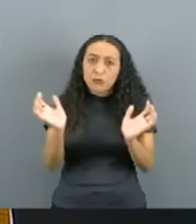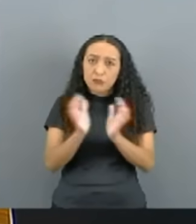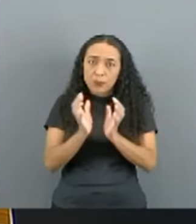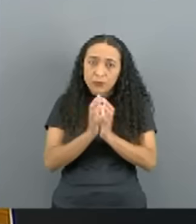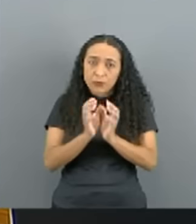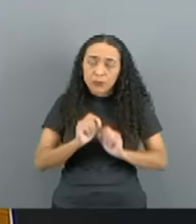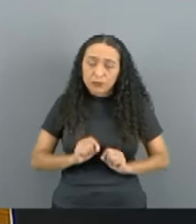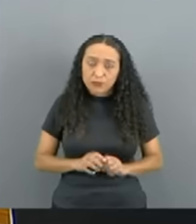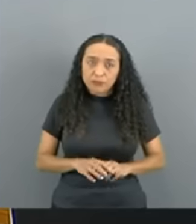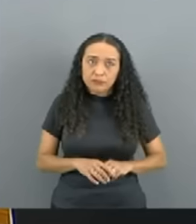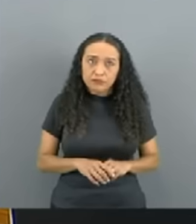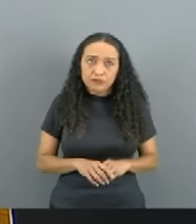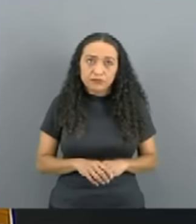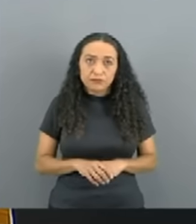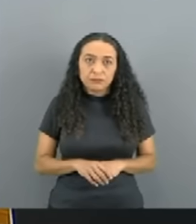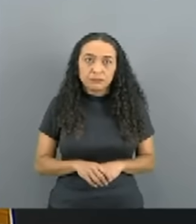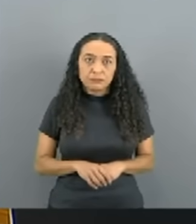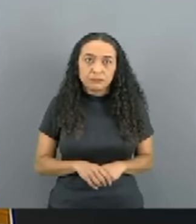Estão